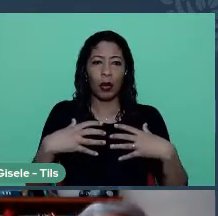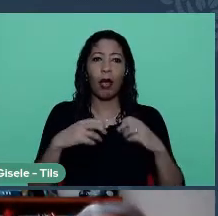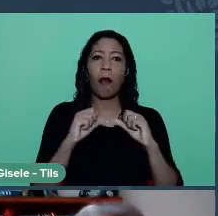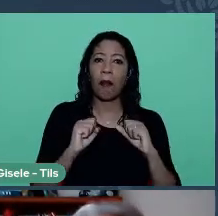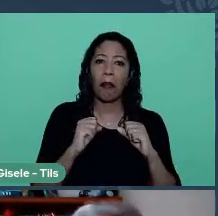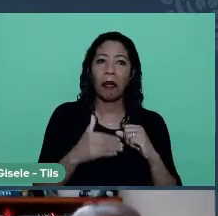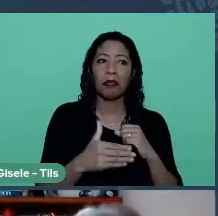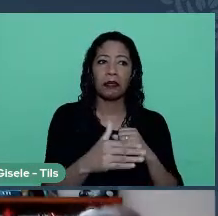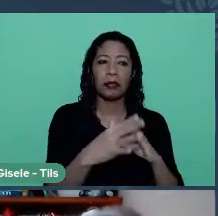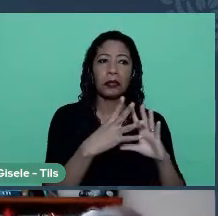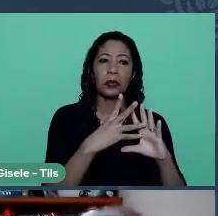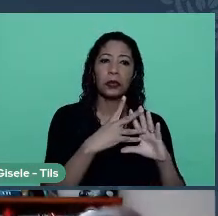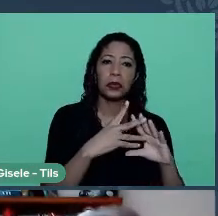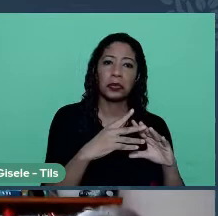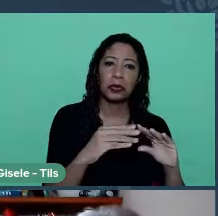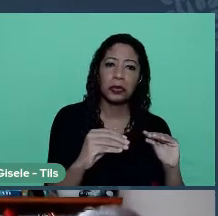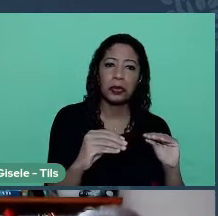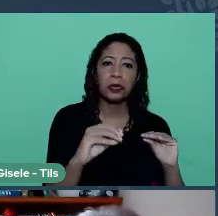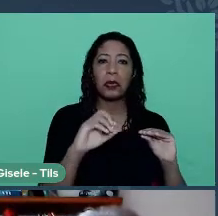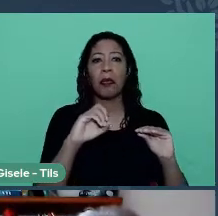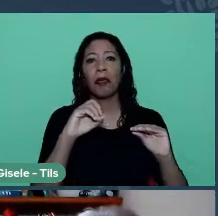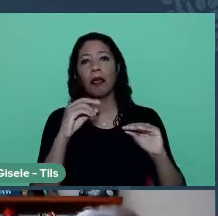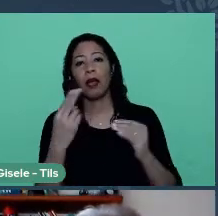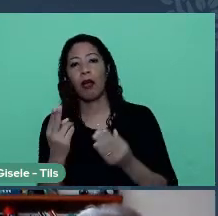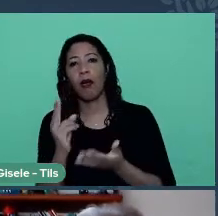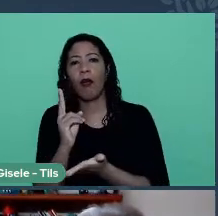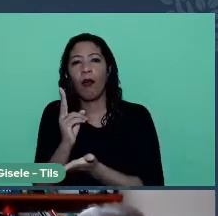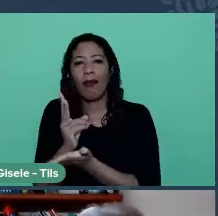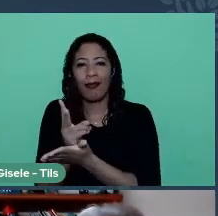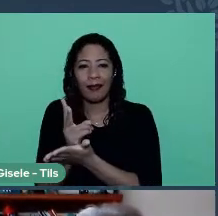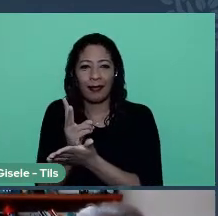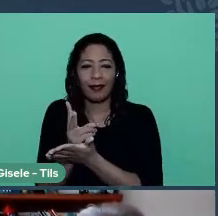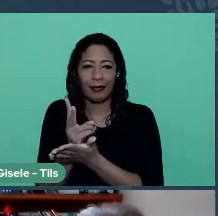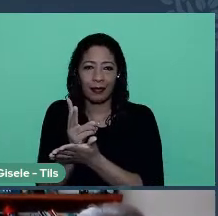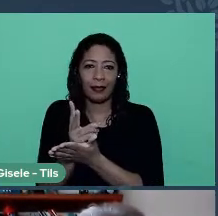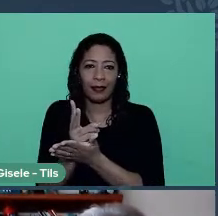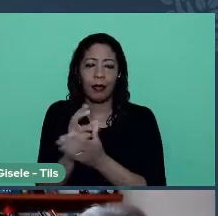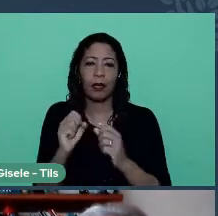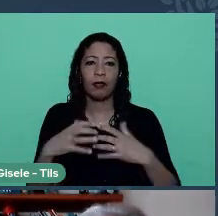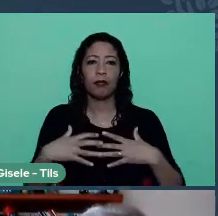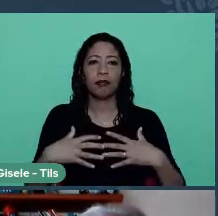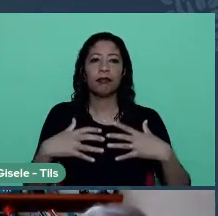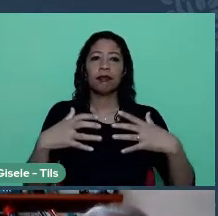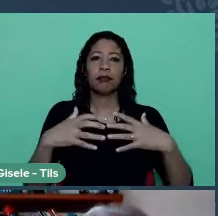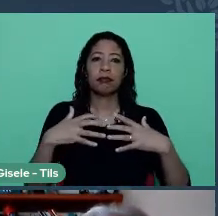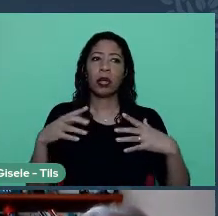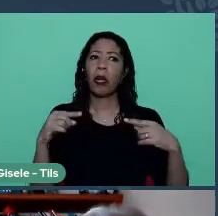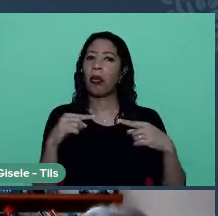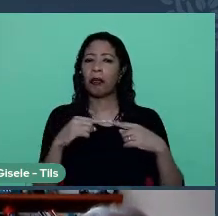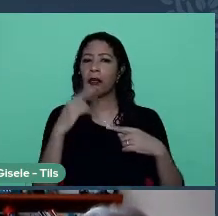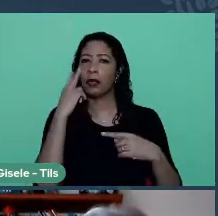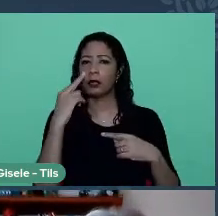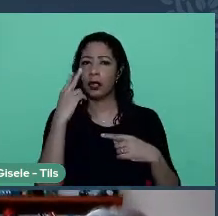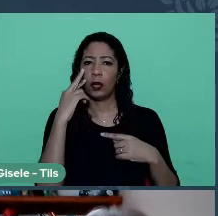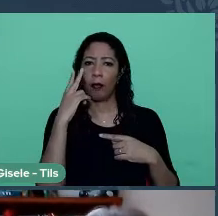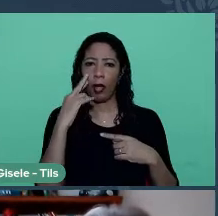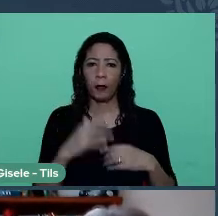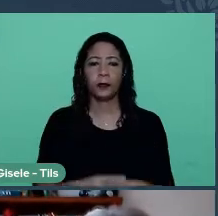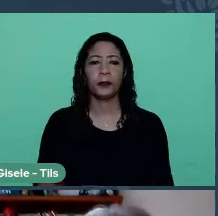desaparecer ou ficarem até mais a menos, e aquela função pulmonar, a espirometria, pode ser até normal entre uma crise e outra.